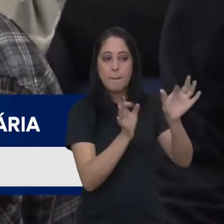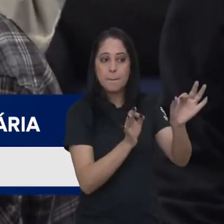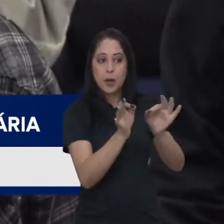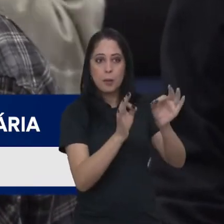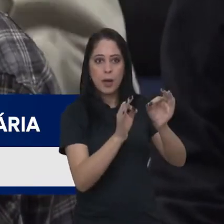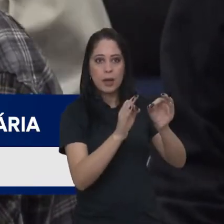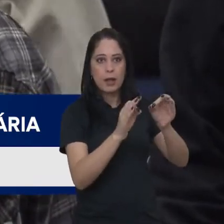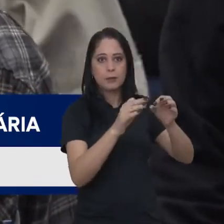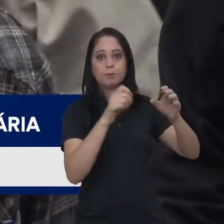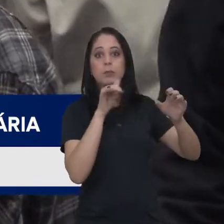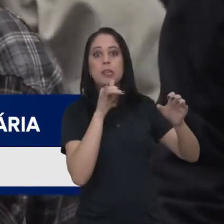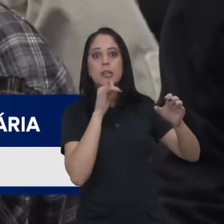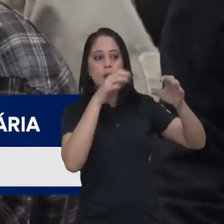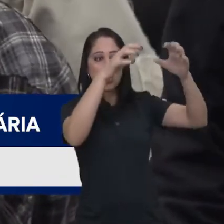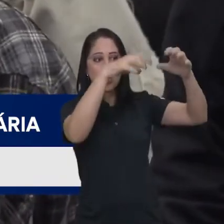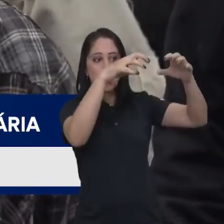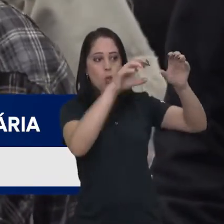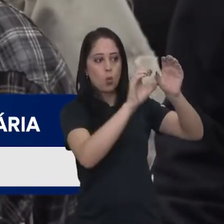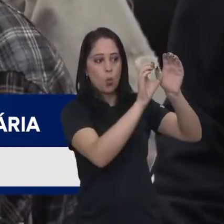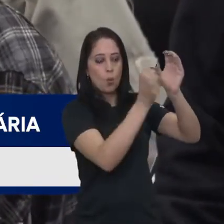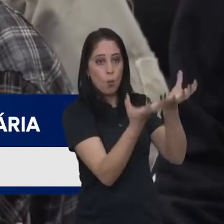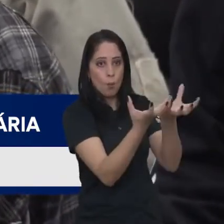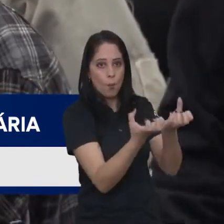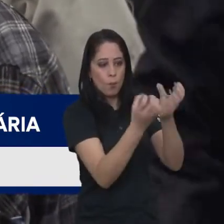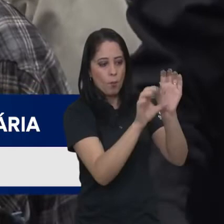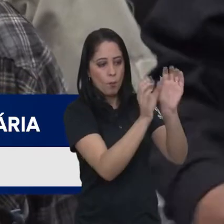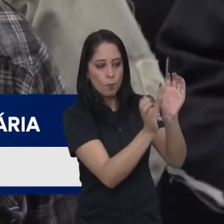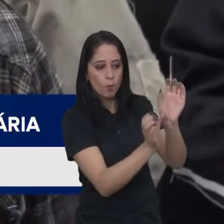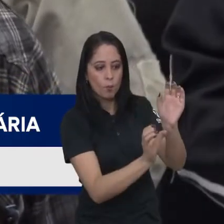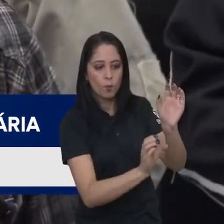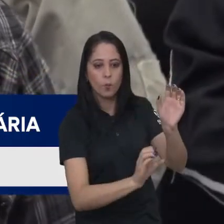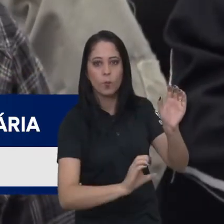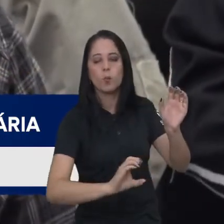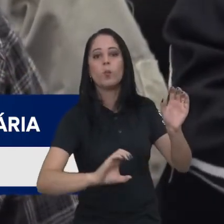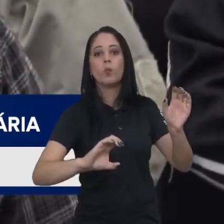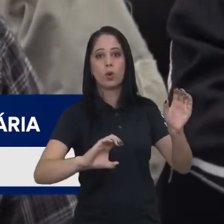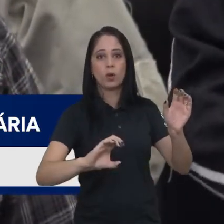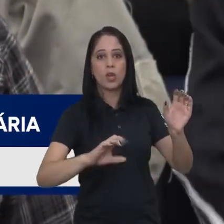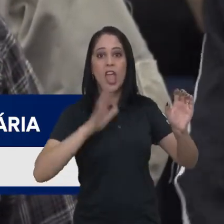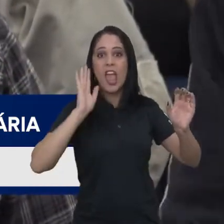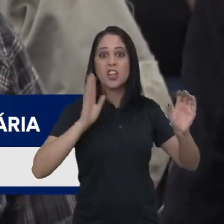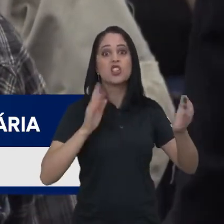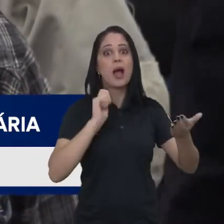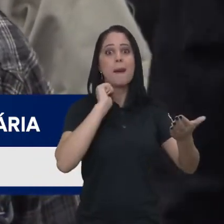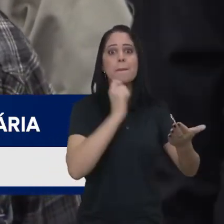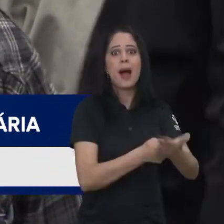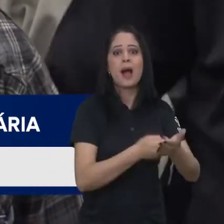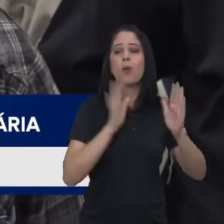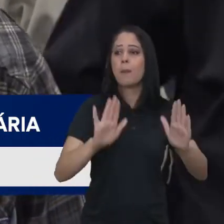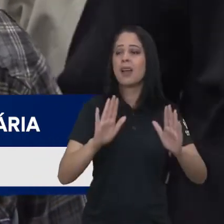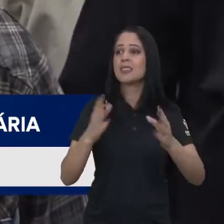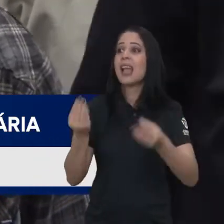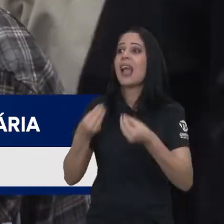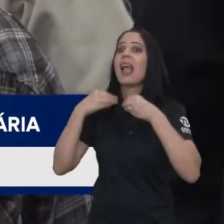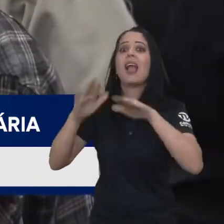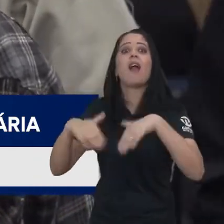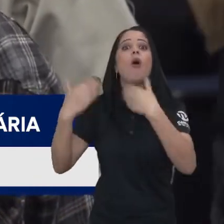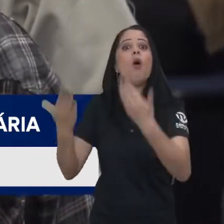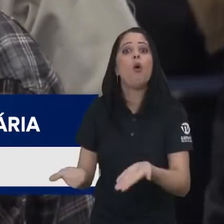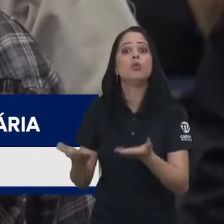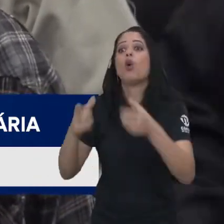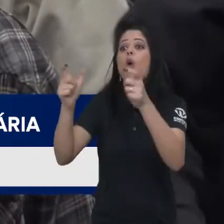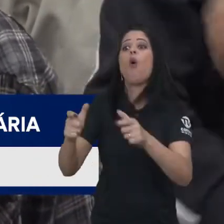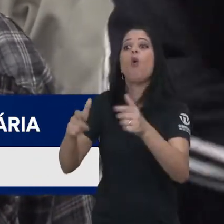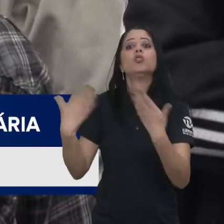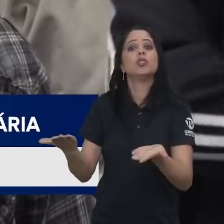de macro-drenagem já está pronto na Prefeitura Municipal da cidade de São José dos Campos, já foi pago e ninguém sabe onde está esse plano. Então, eu